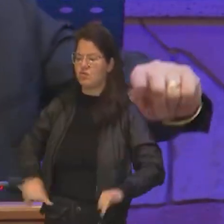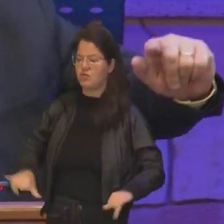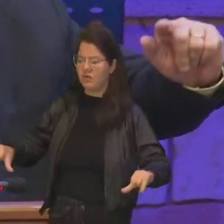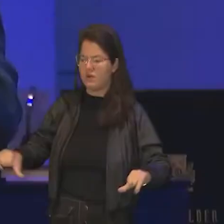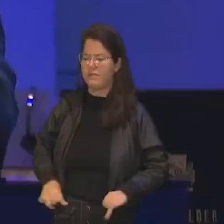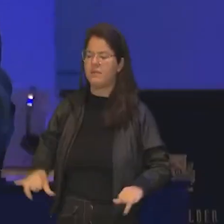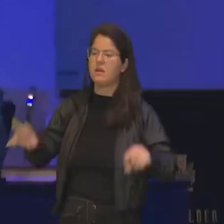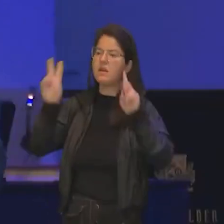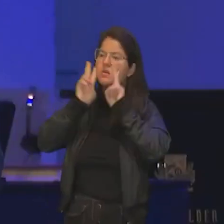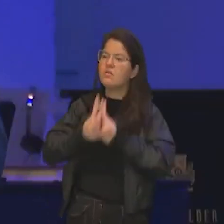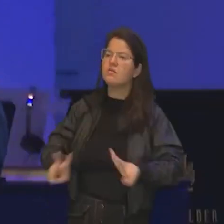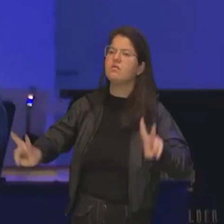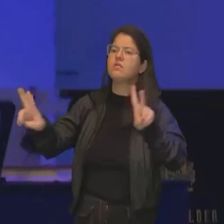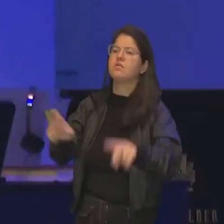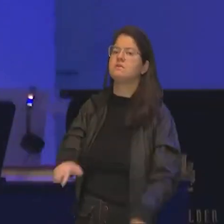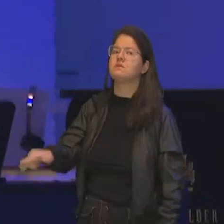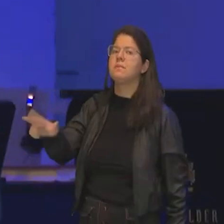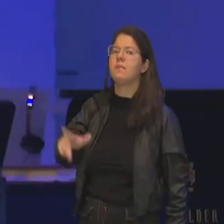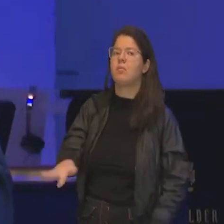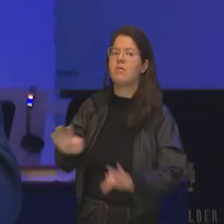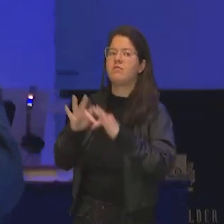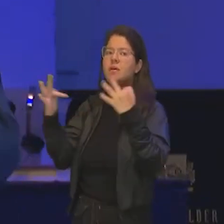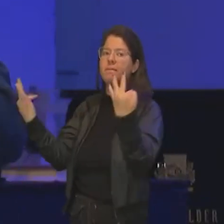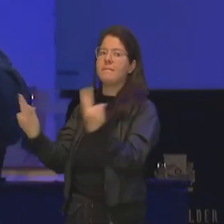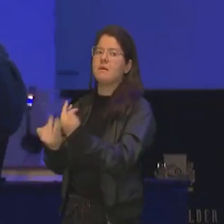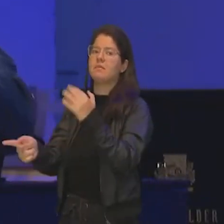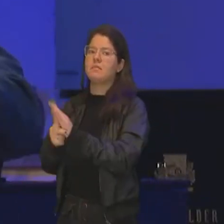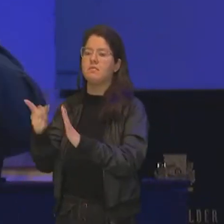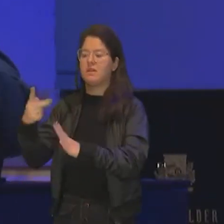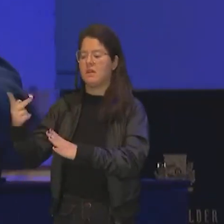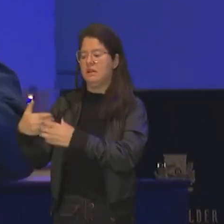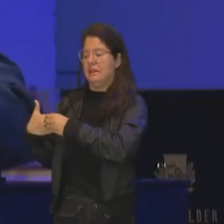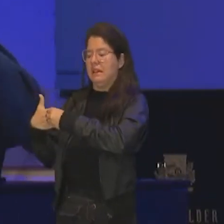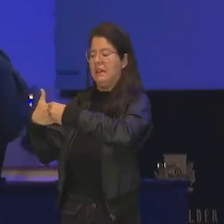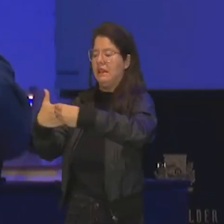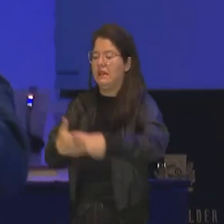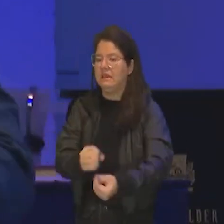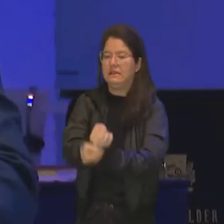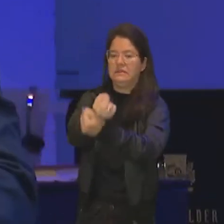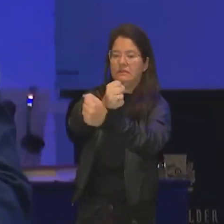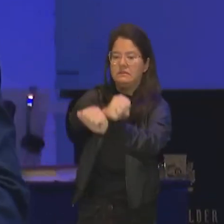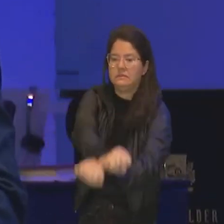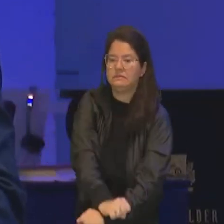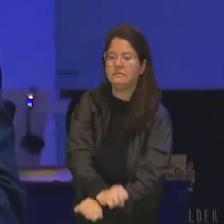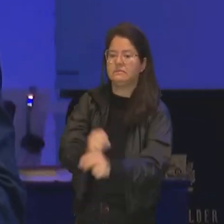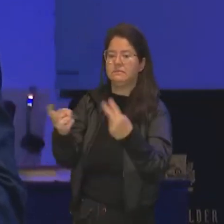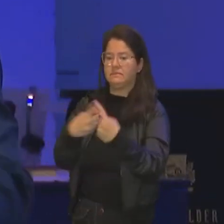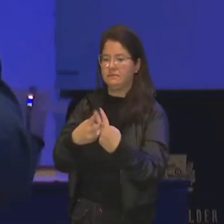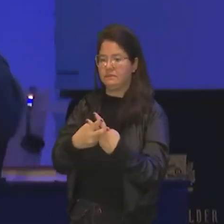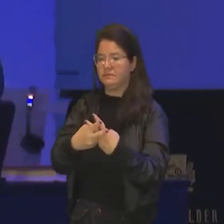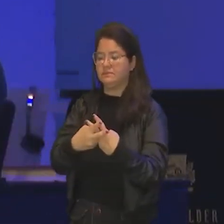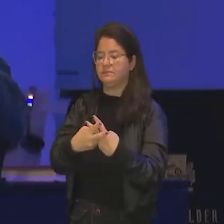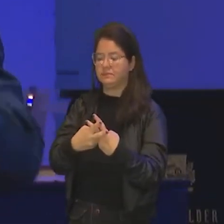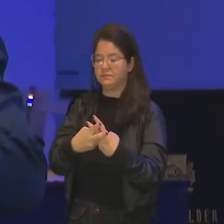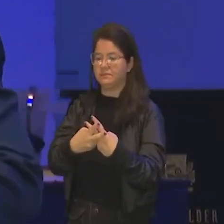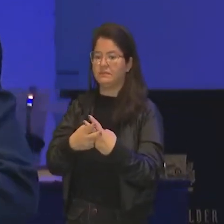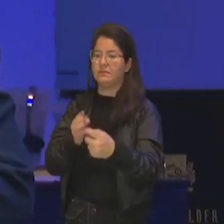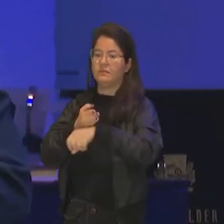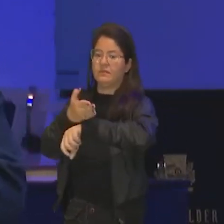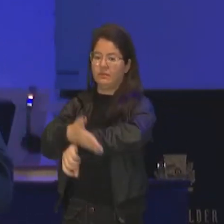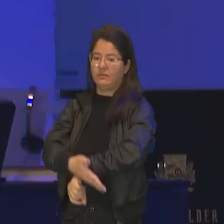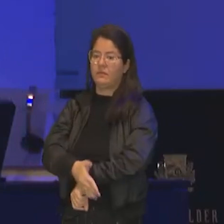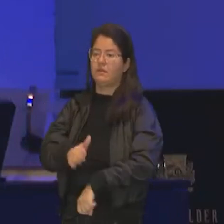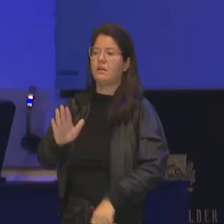os seus irmãos, os seus familiares sendo levados prisioneiros, cativos para a